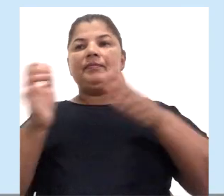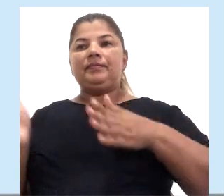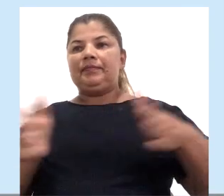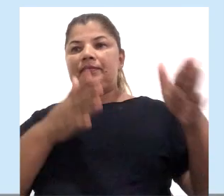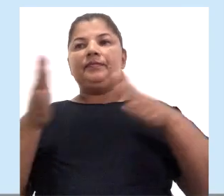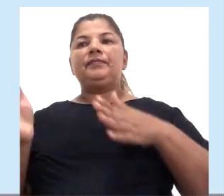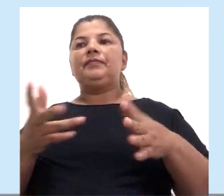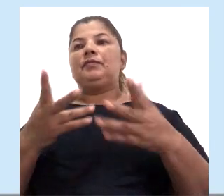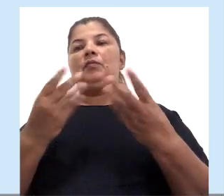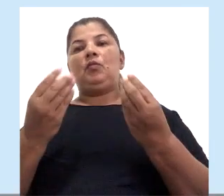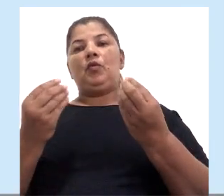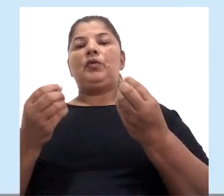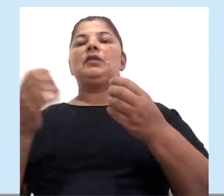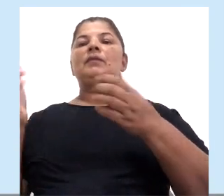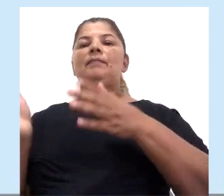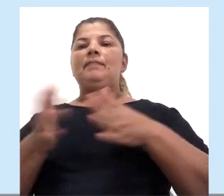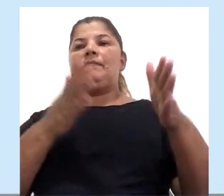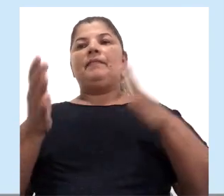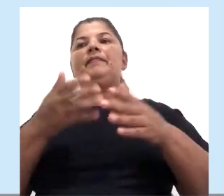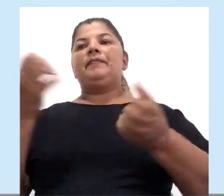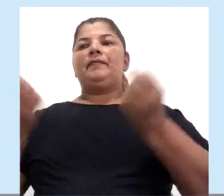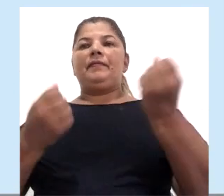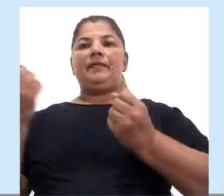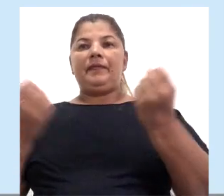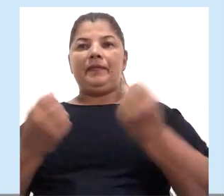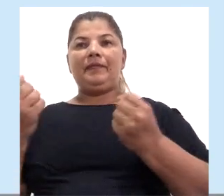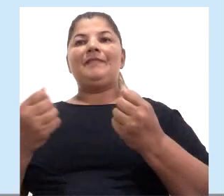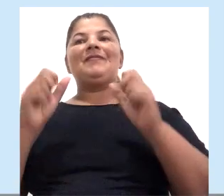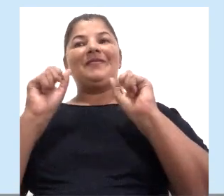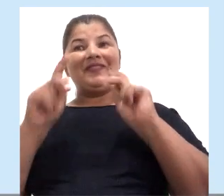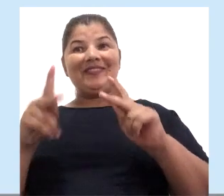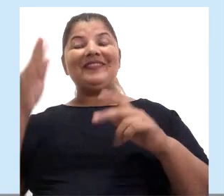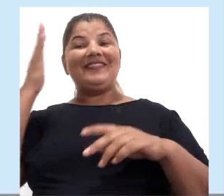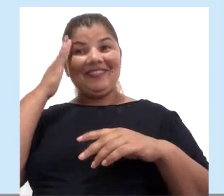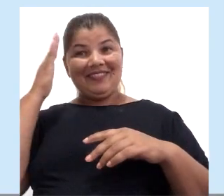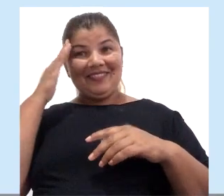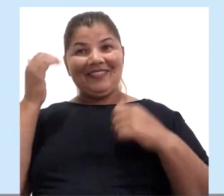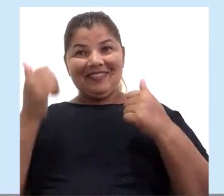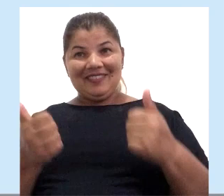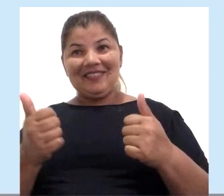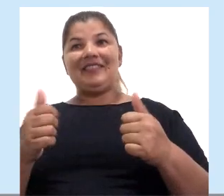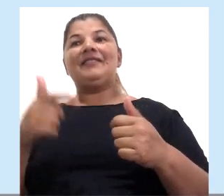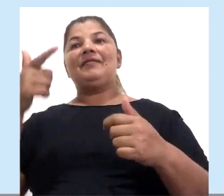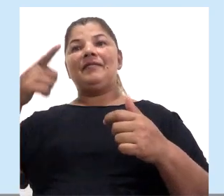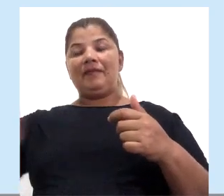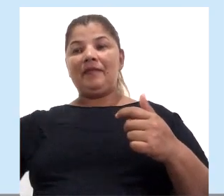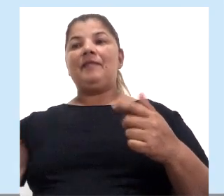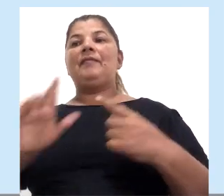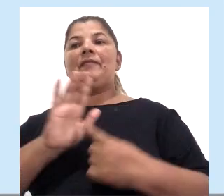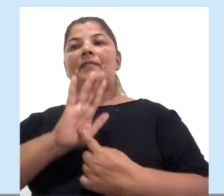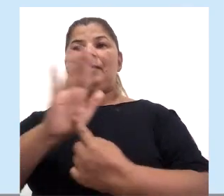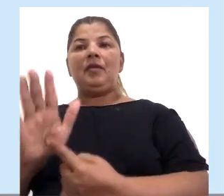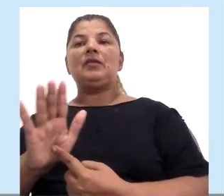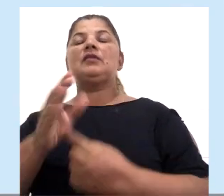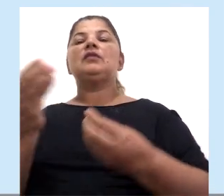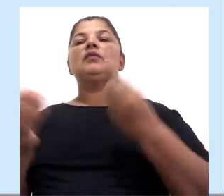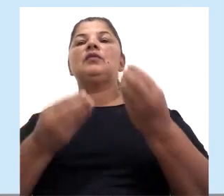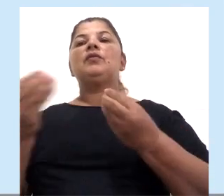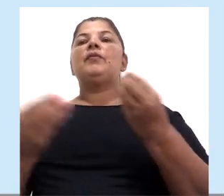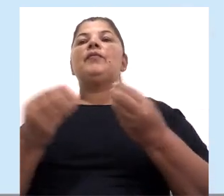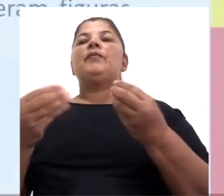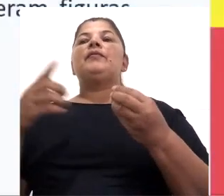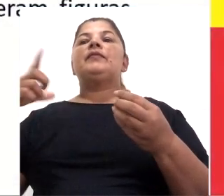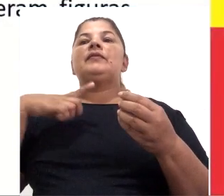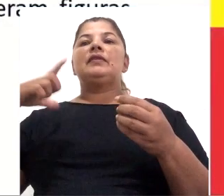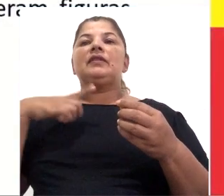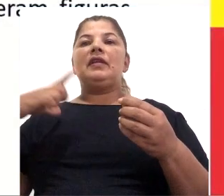do fordismo é essa, grande produção. Ok, 7 anos, espero que vocês tenham entendido essa parte. Olha na tela mais uma vez. A